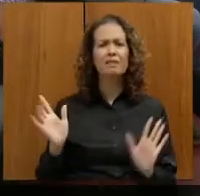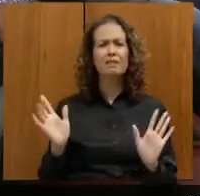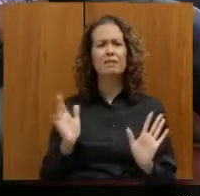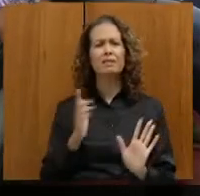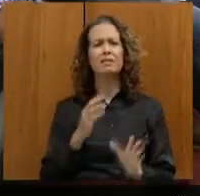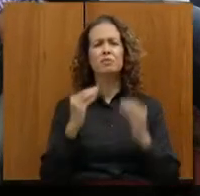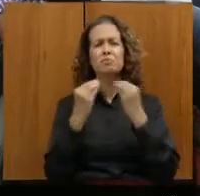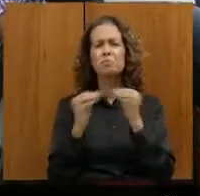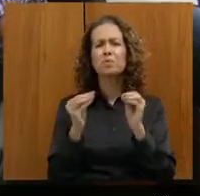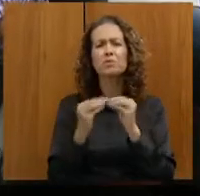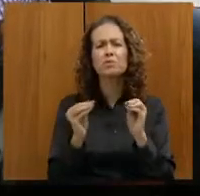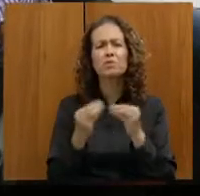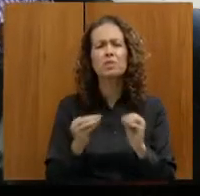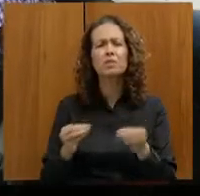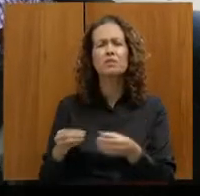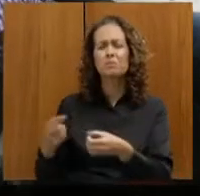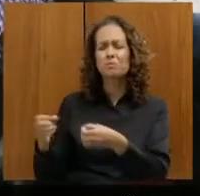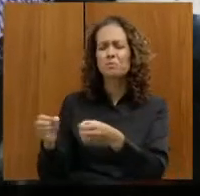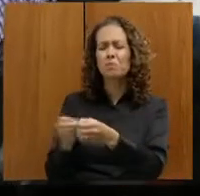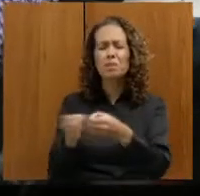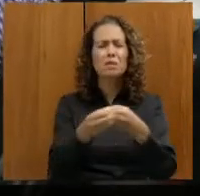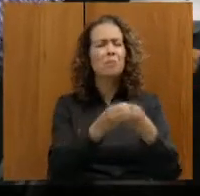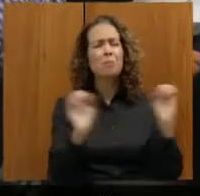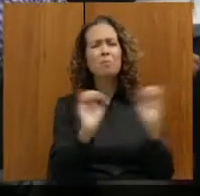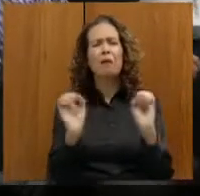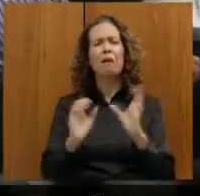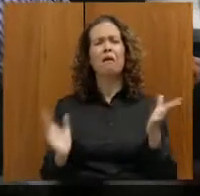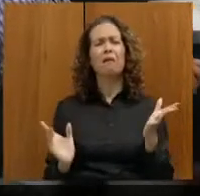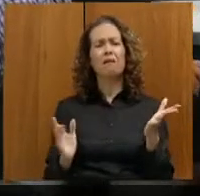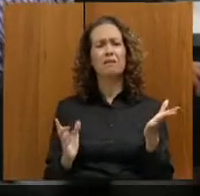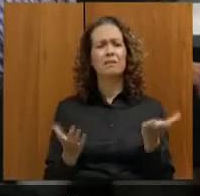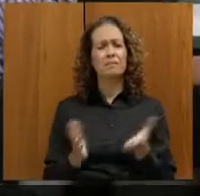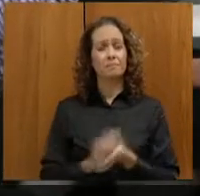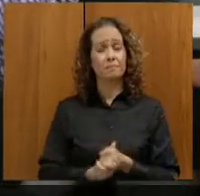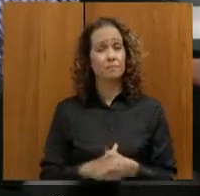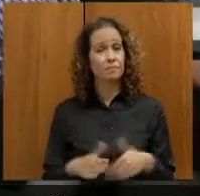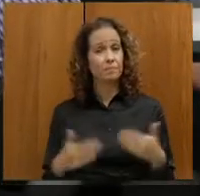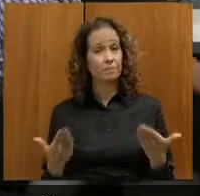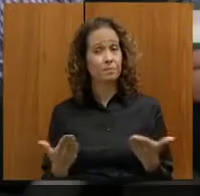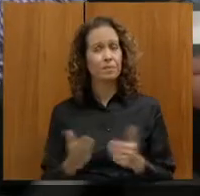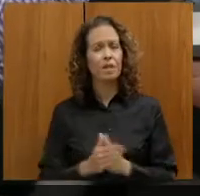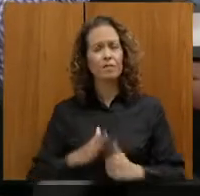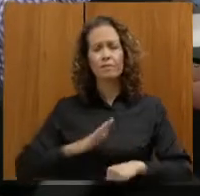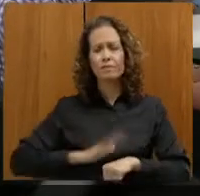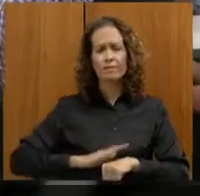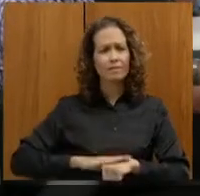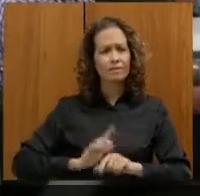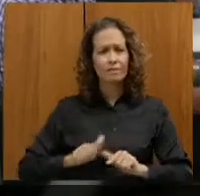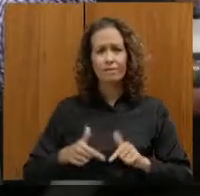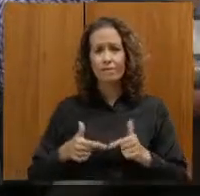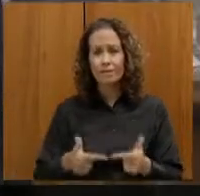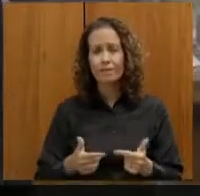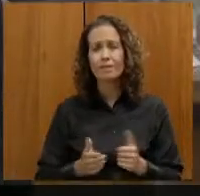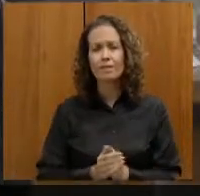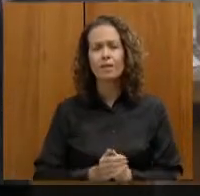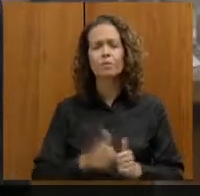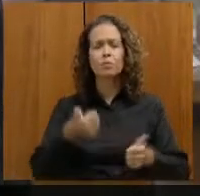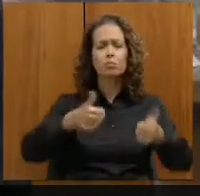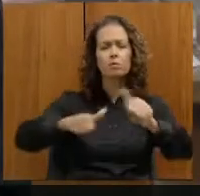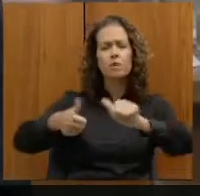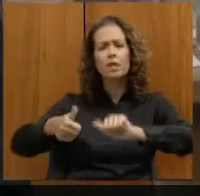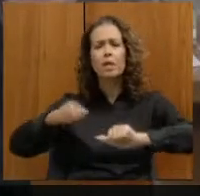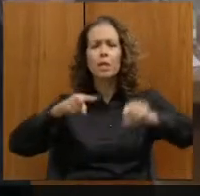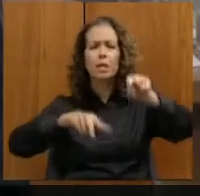em prejudicar nenhum município não existe porque disso então assim fazemos os faremos essa reavaliação